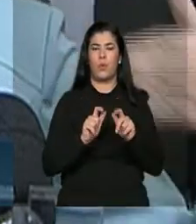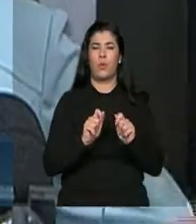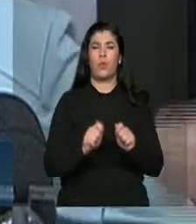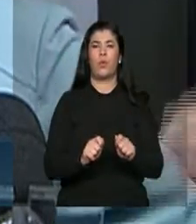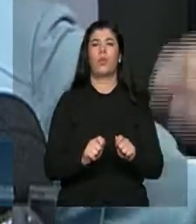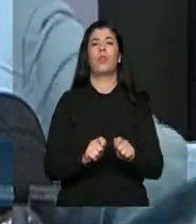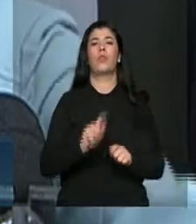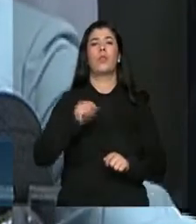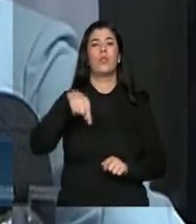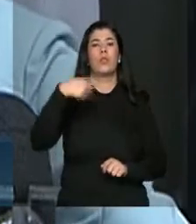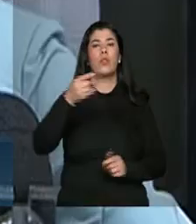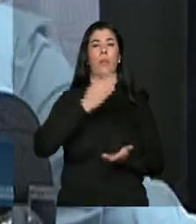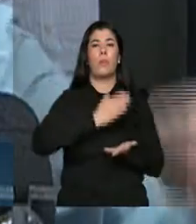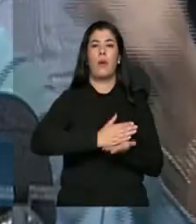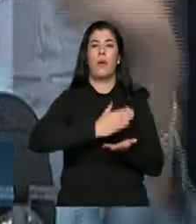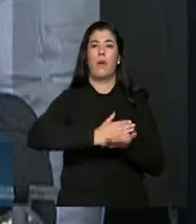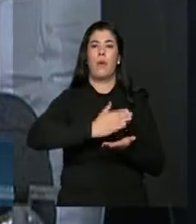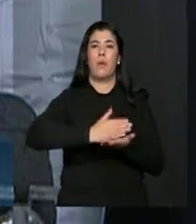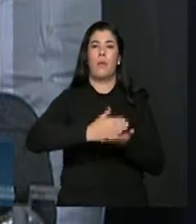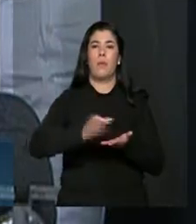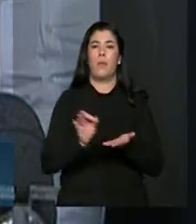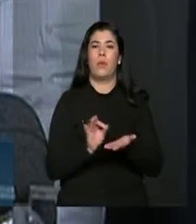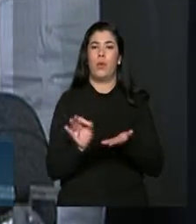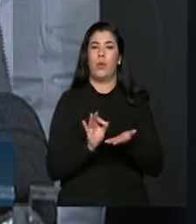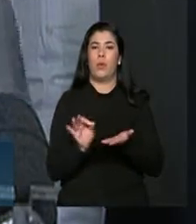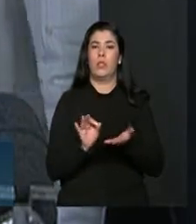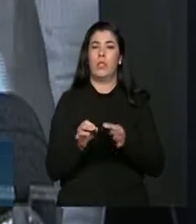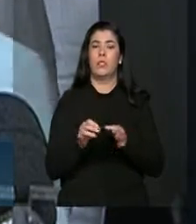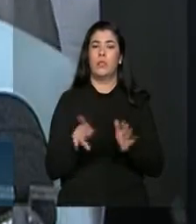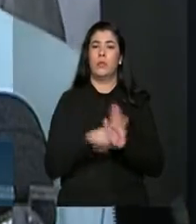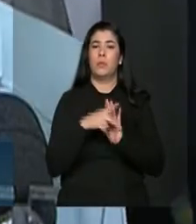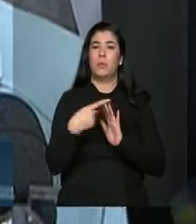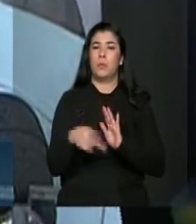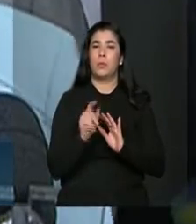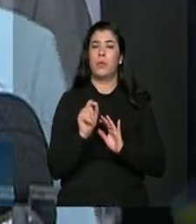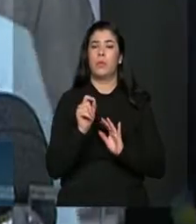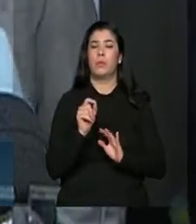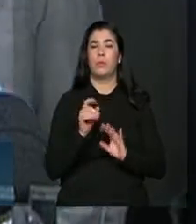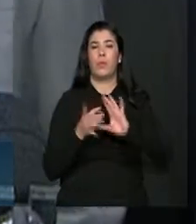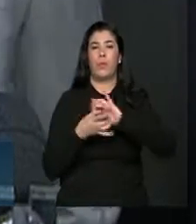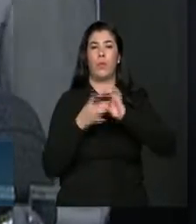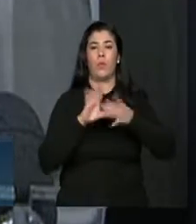todas as próximas etapas, né? A gente olha o que que vai ser